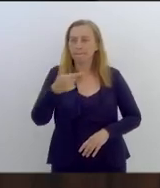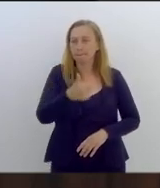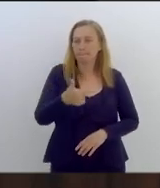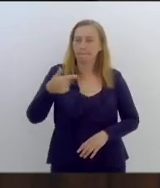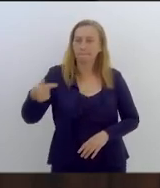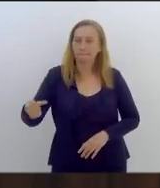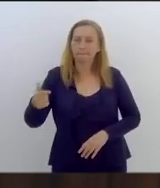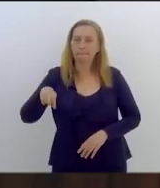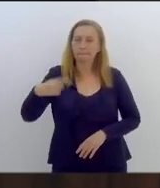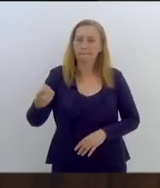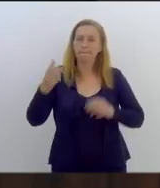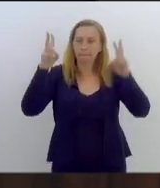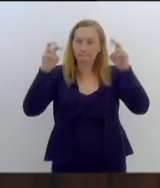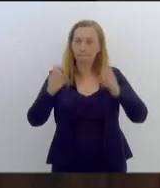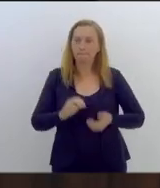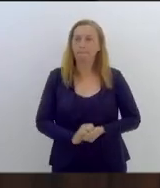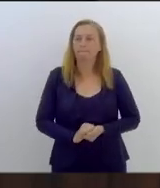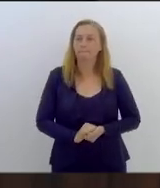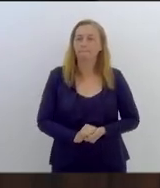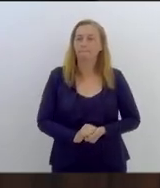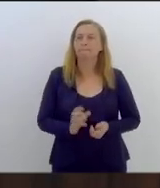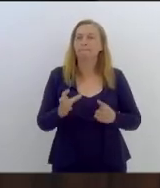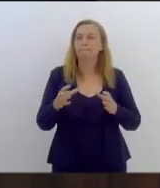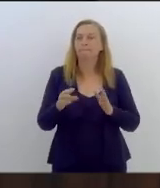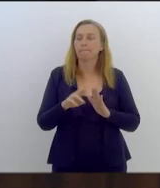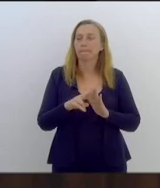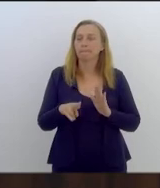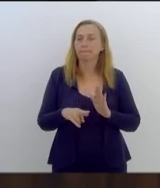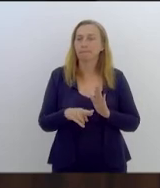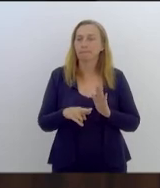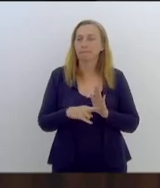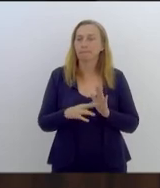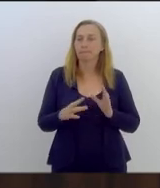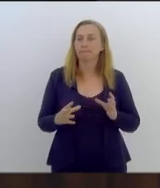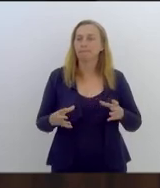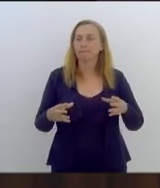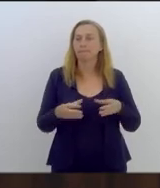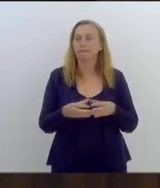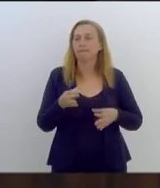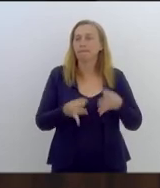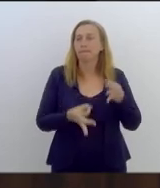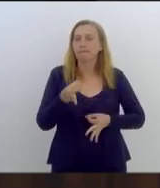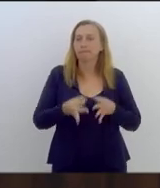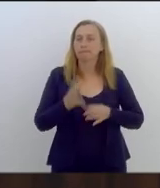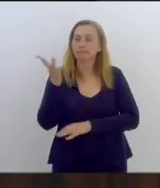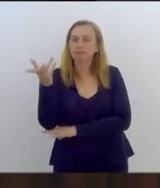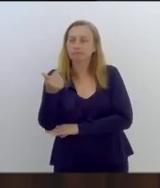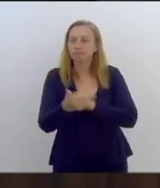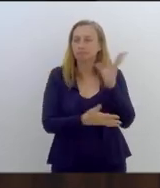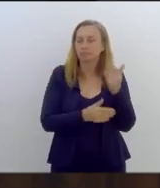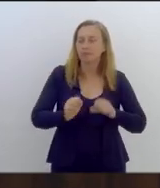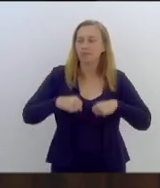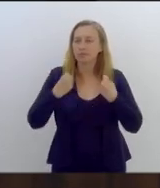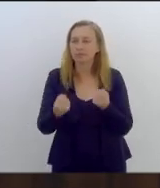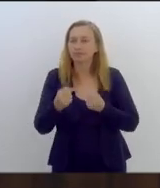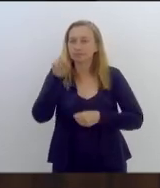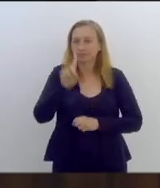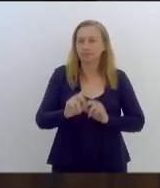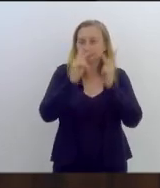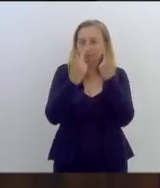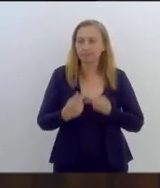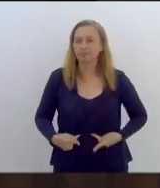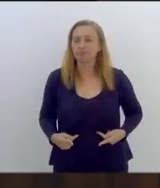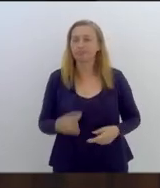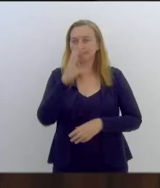dá outras providências. Pendente de pareceres das comissões de Constituição e Justiça, Saneamento Ambiental, de Defesa do Meio Ambiente, Defesa dos Direitos Humanos